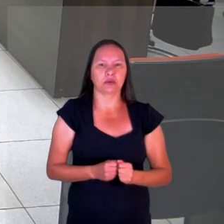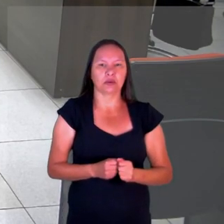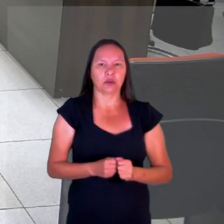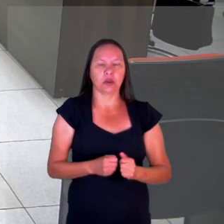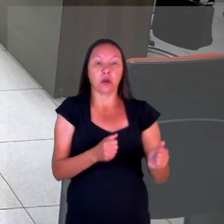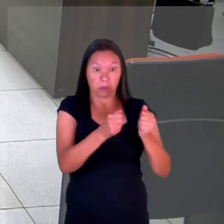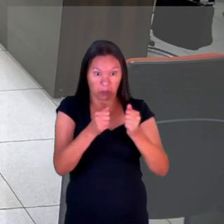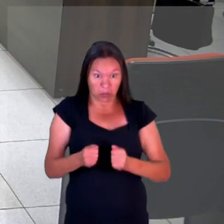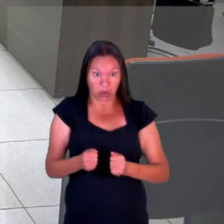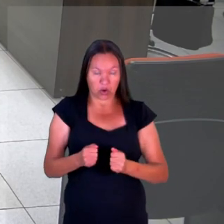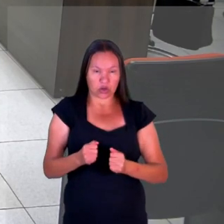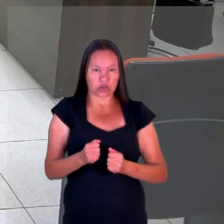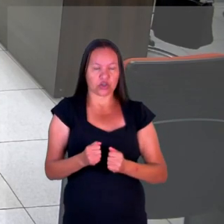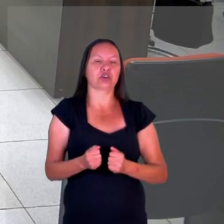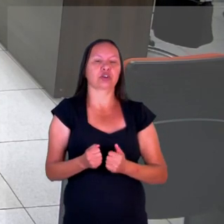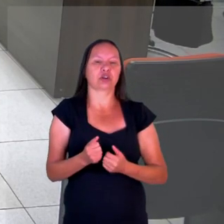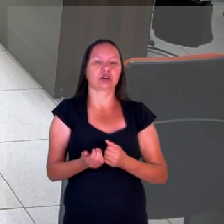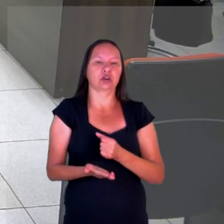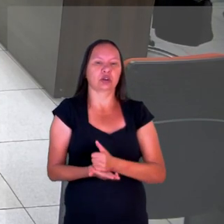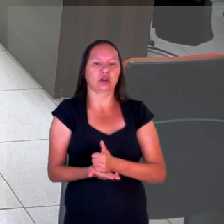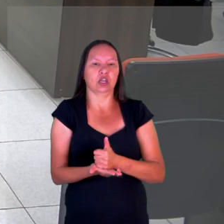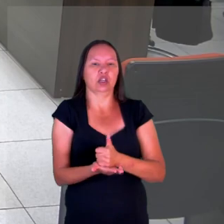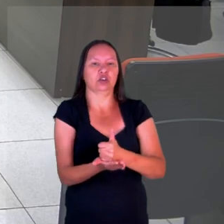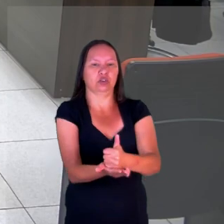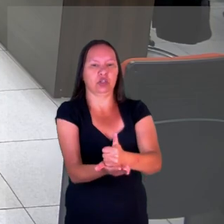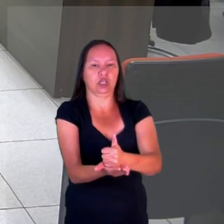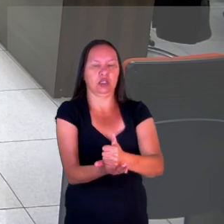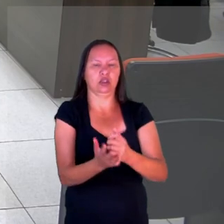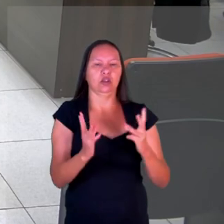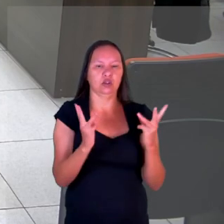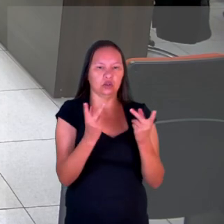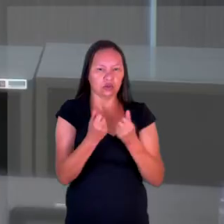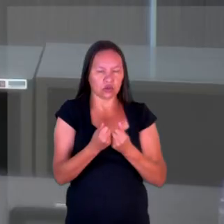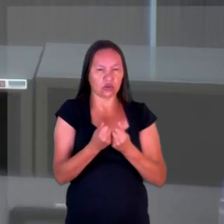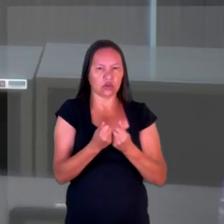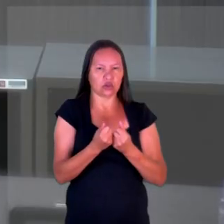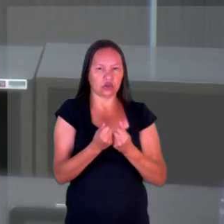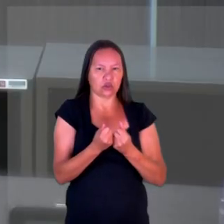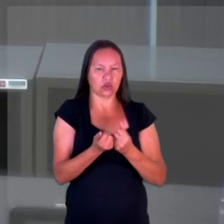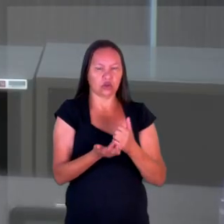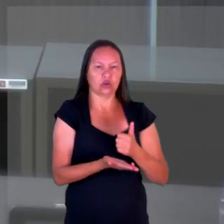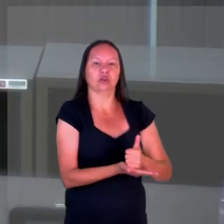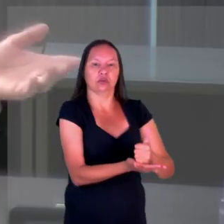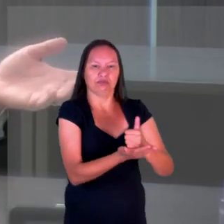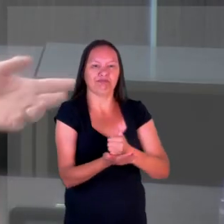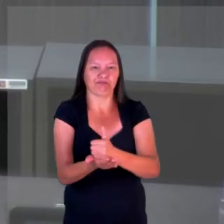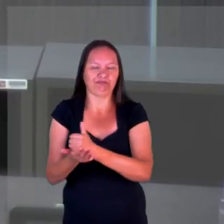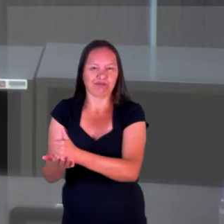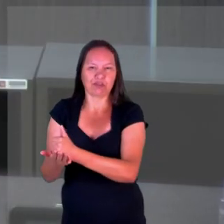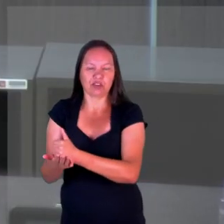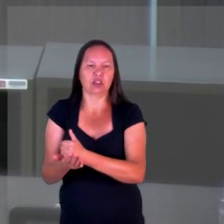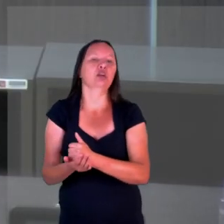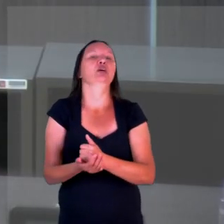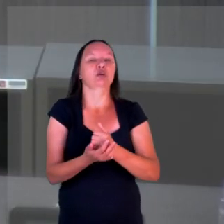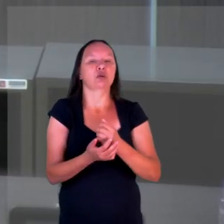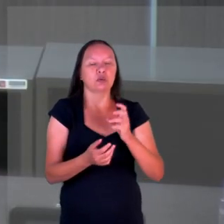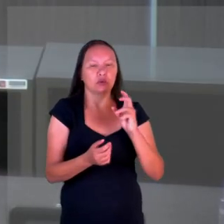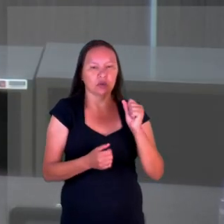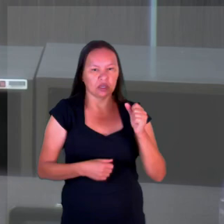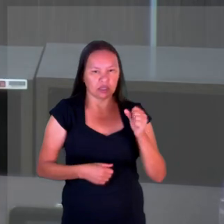nos ajudar a todos enquanto Federação a distribuir melhor o pão o leite e a sopa